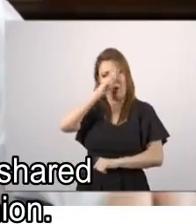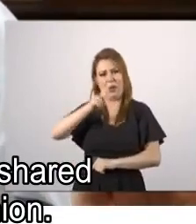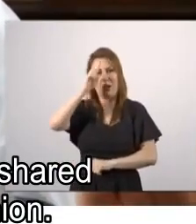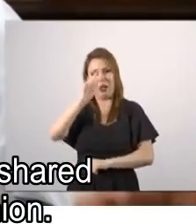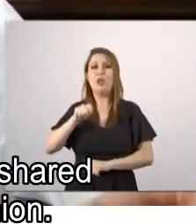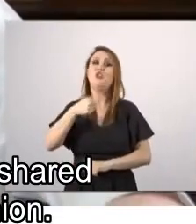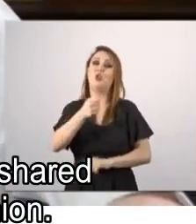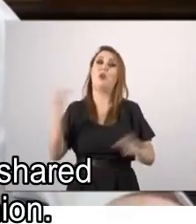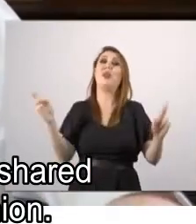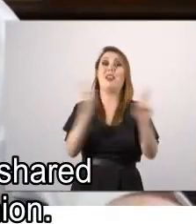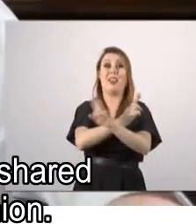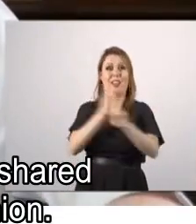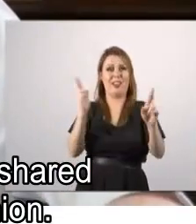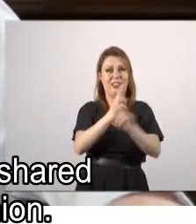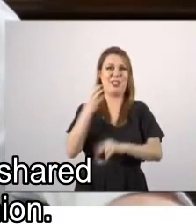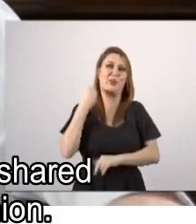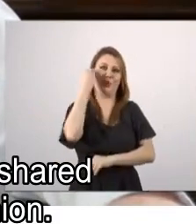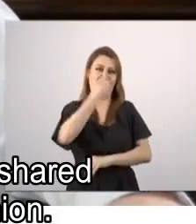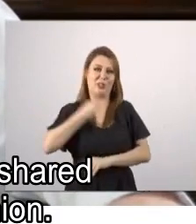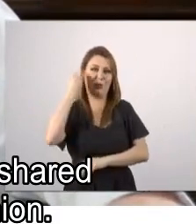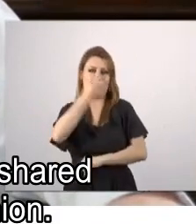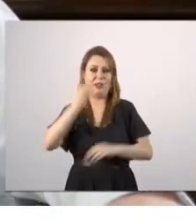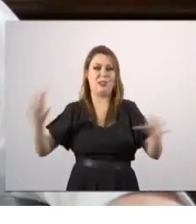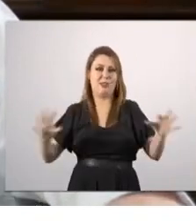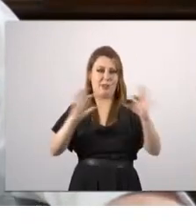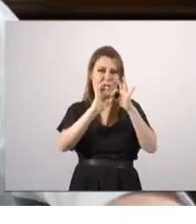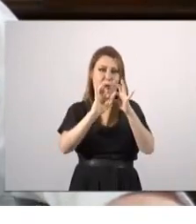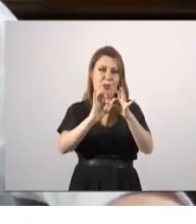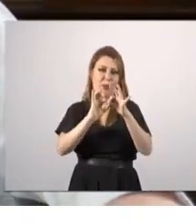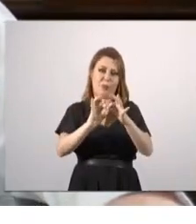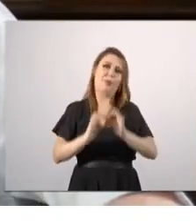e das experiências de partilha e de comunhão.